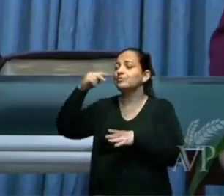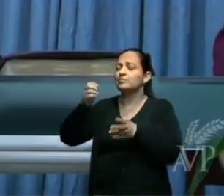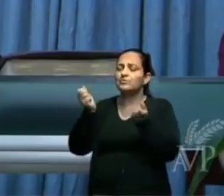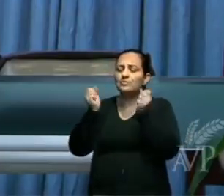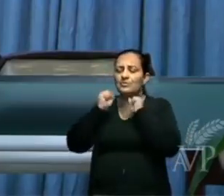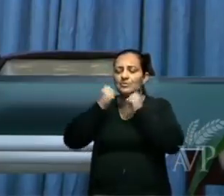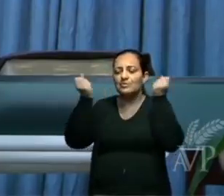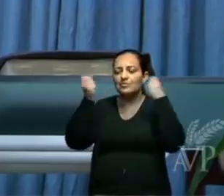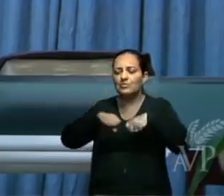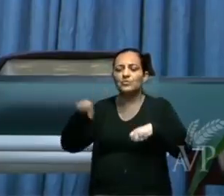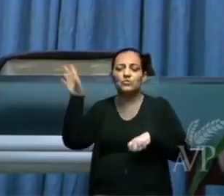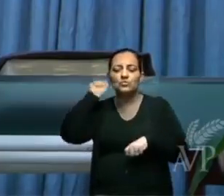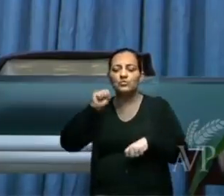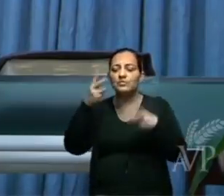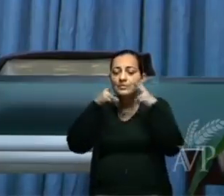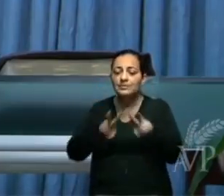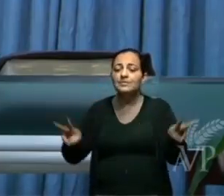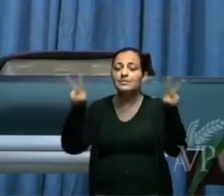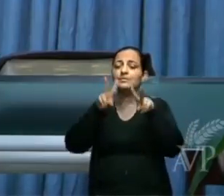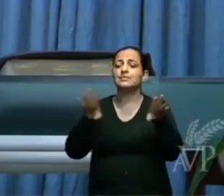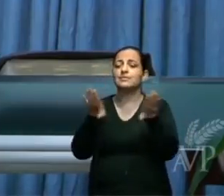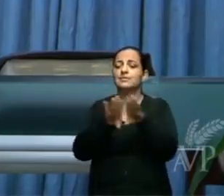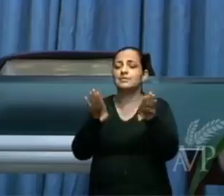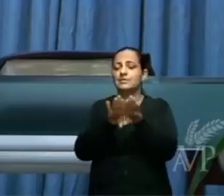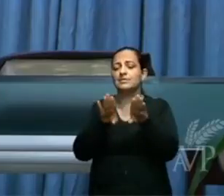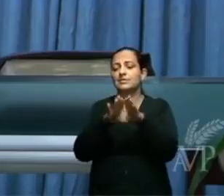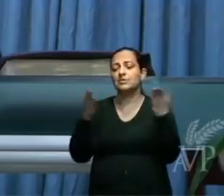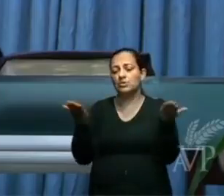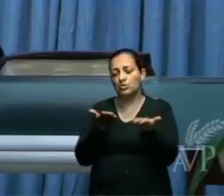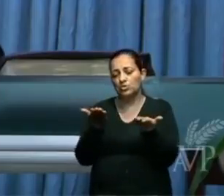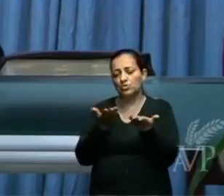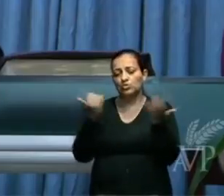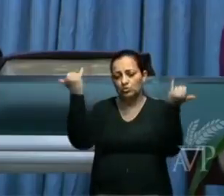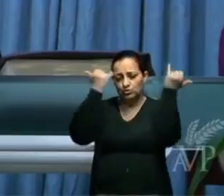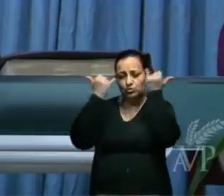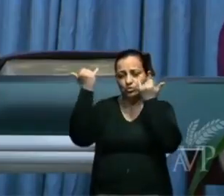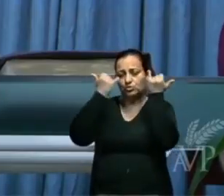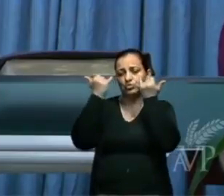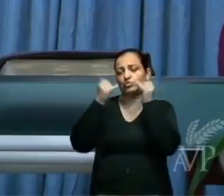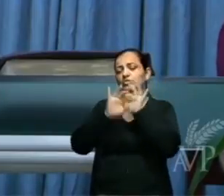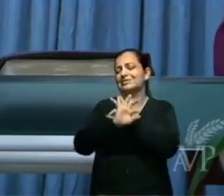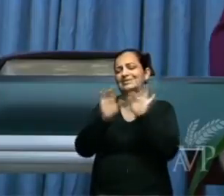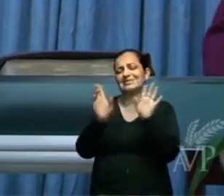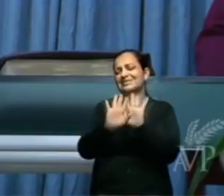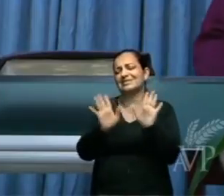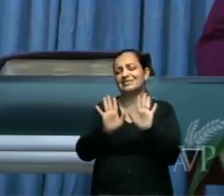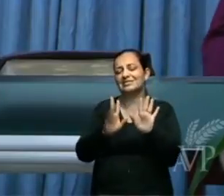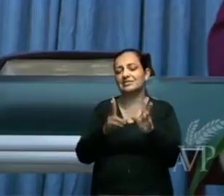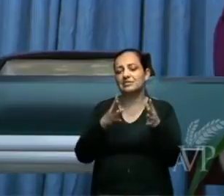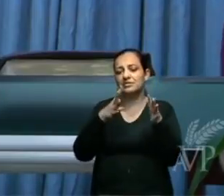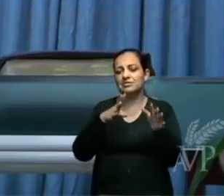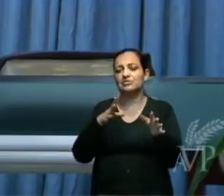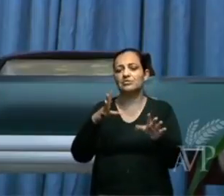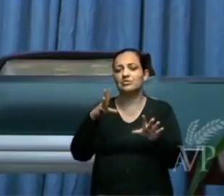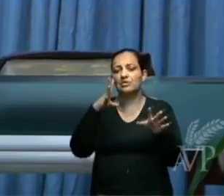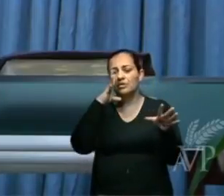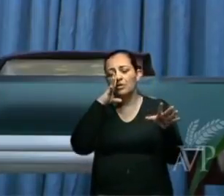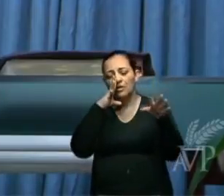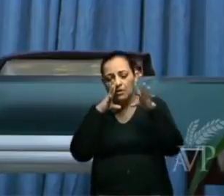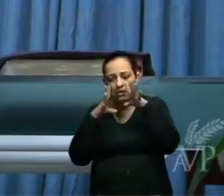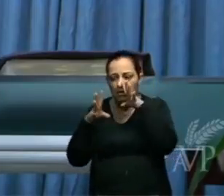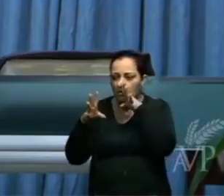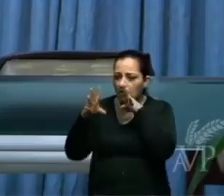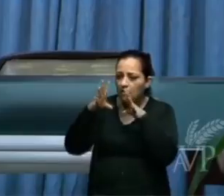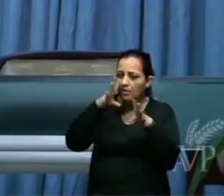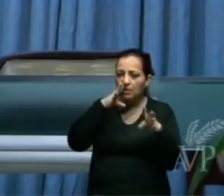foi ouvir a tua voz desse dia e não olhar para esta voz ouvir esta